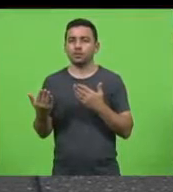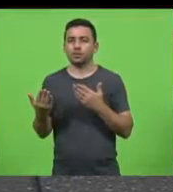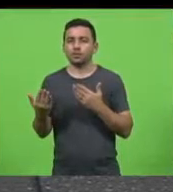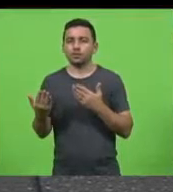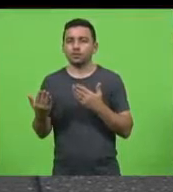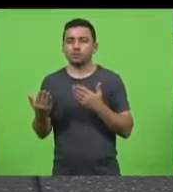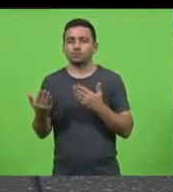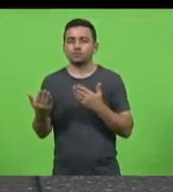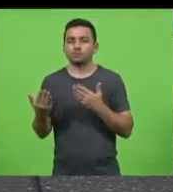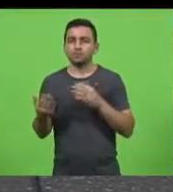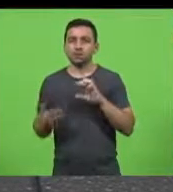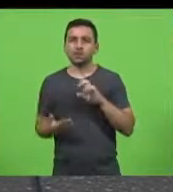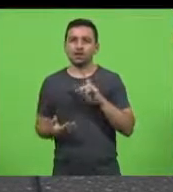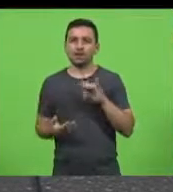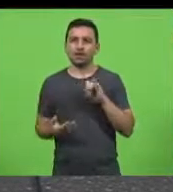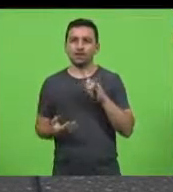devesse